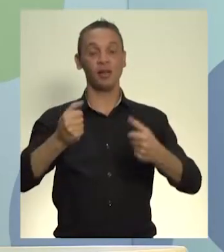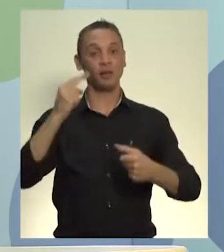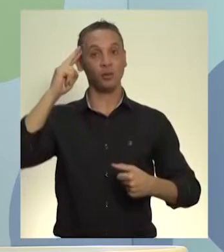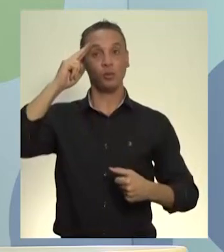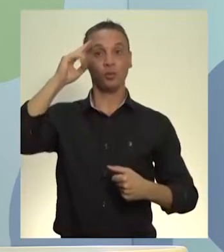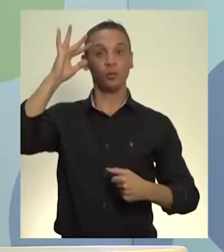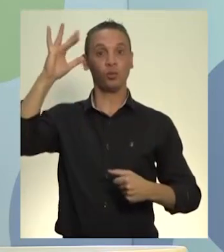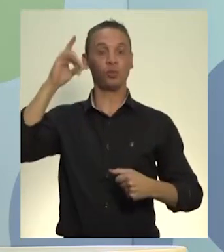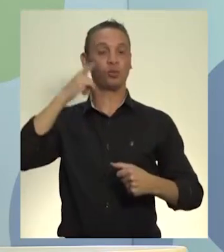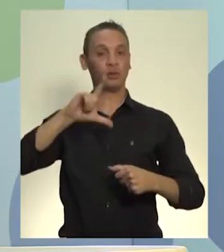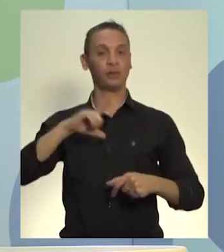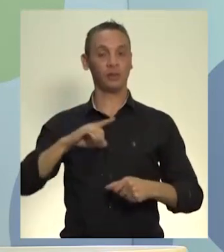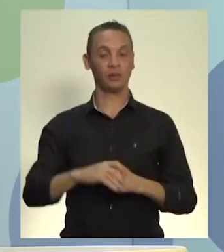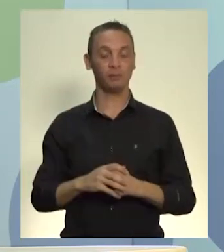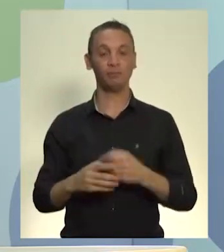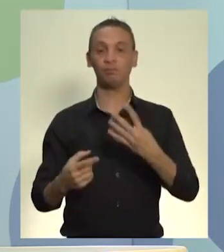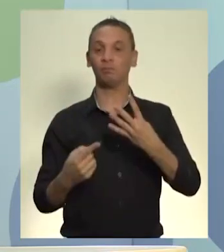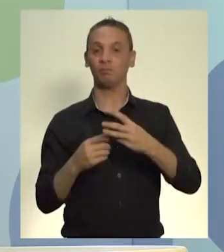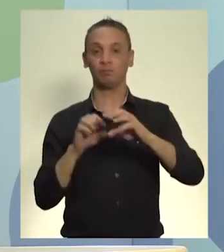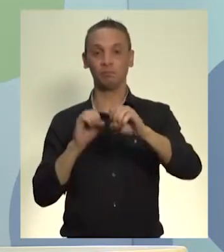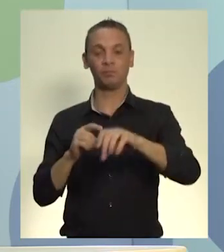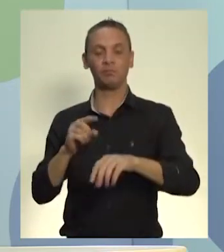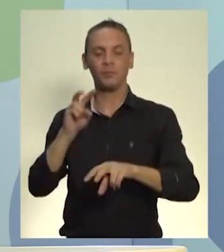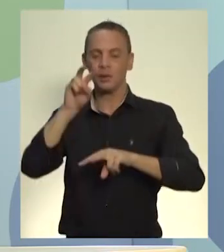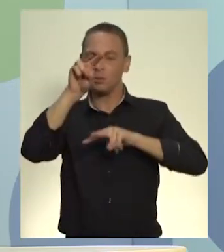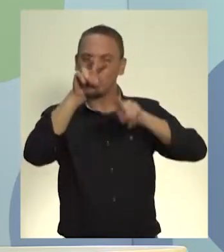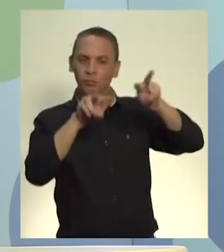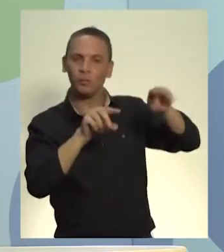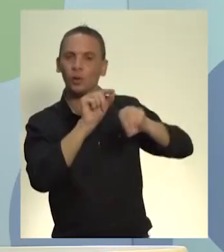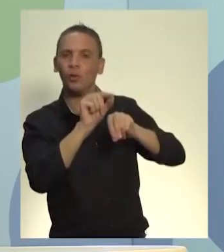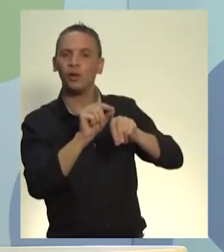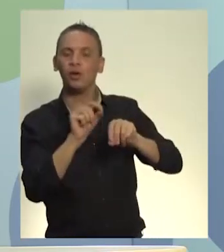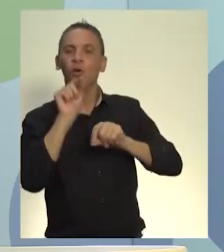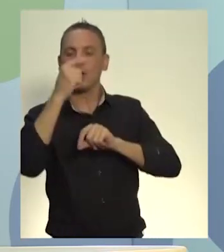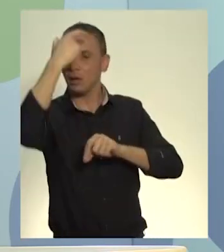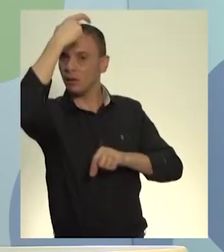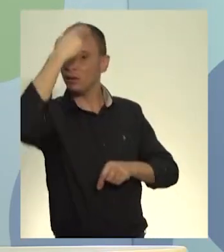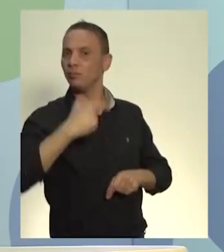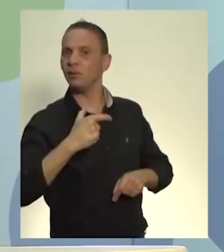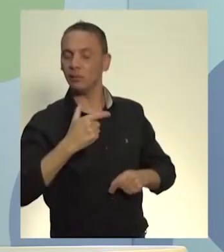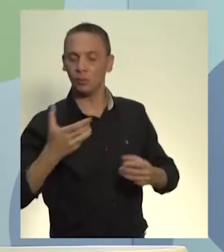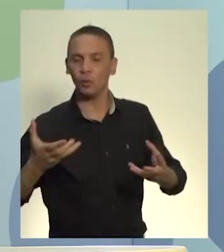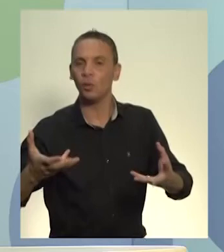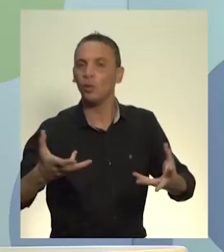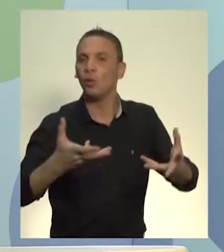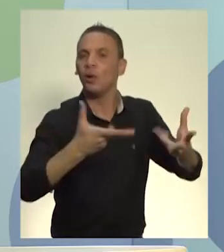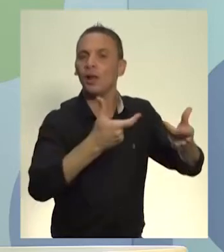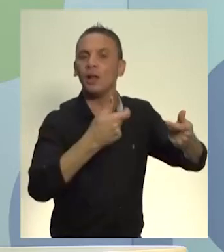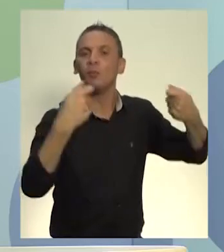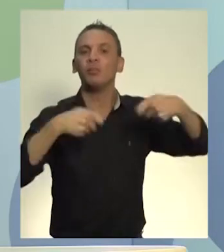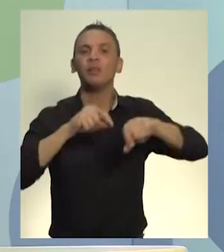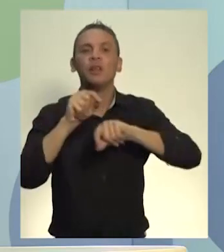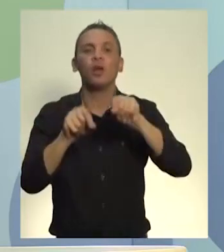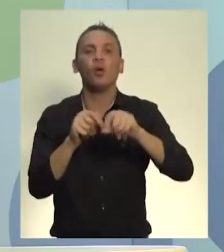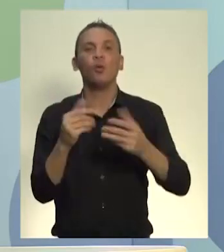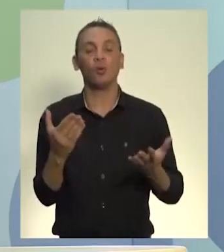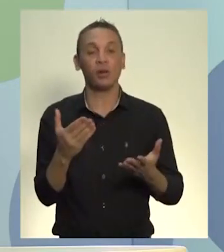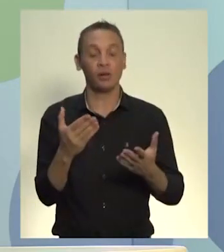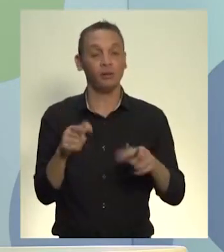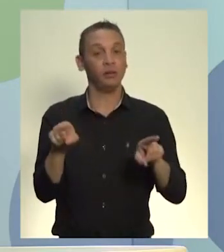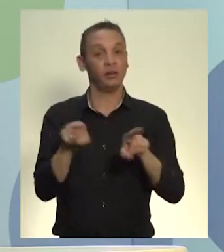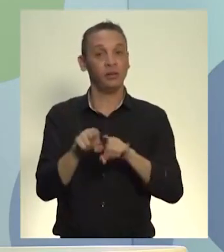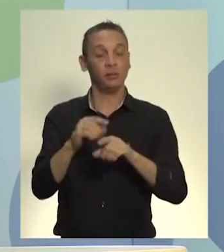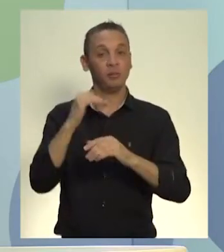sonho. Então, na 4ª aula, a gente olhou o que um protagonista precisa ter e ir